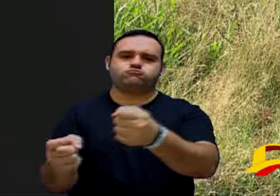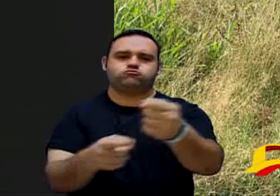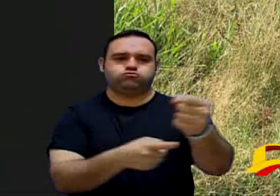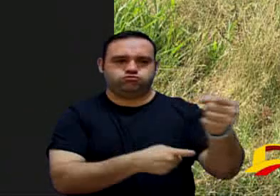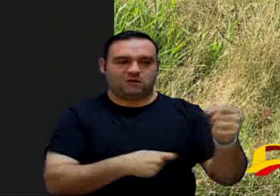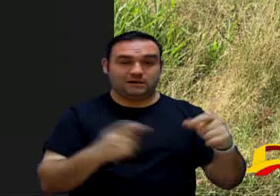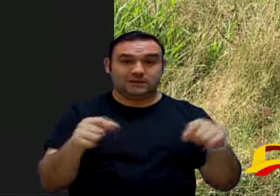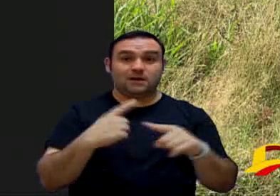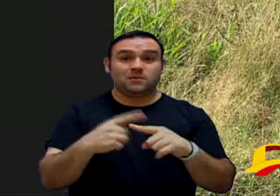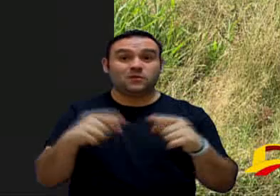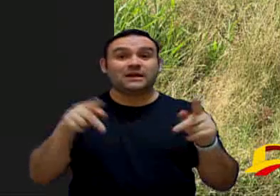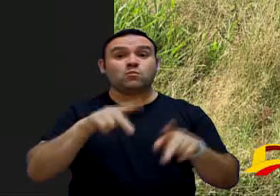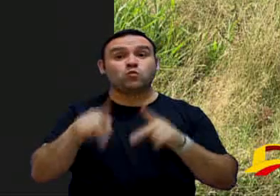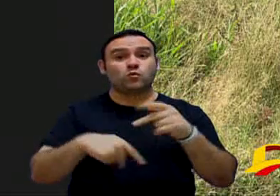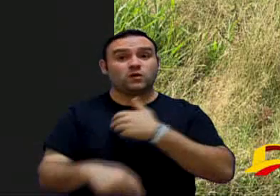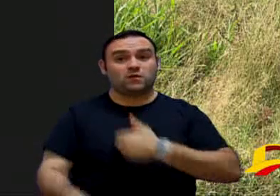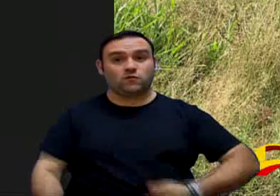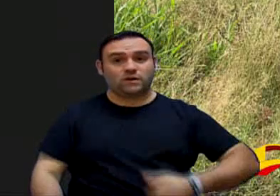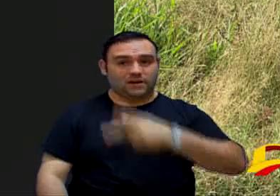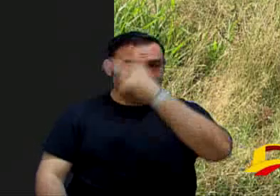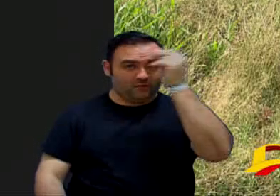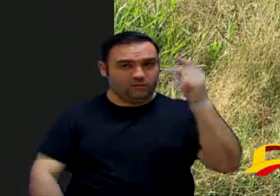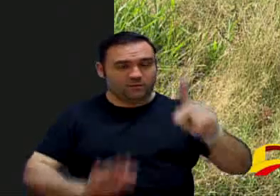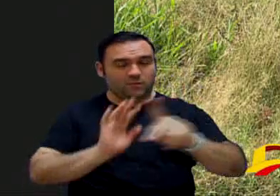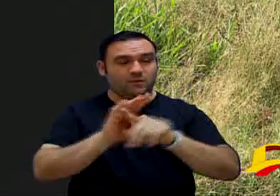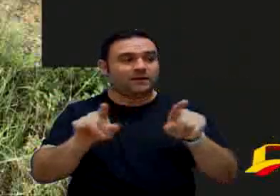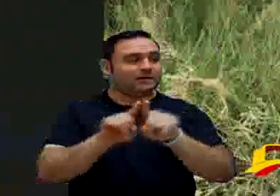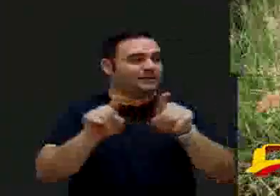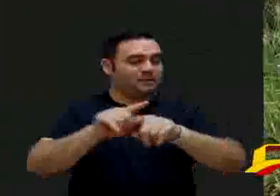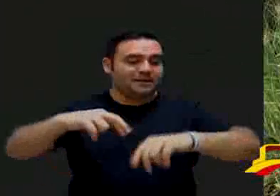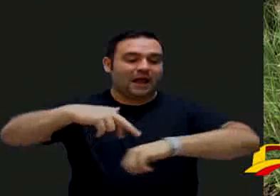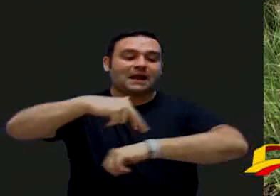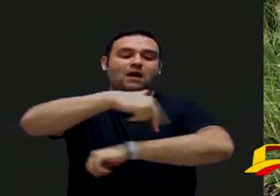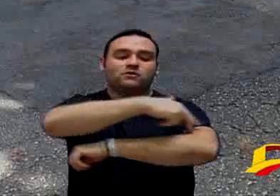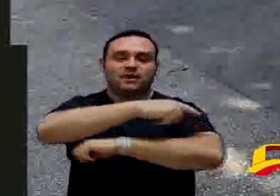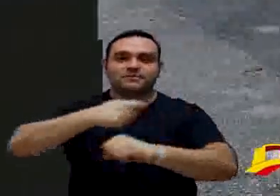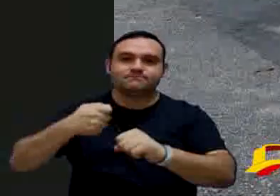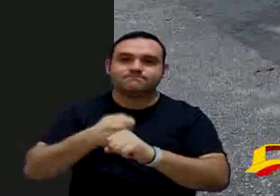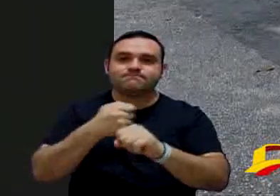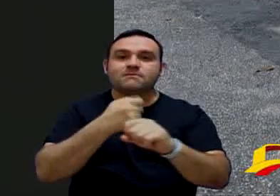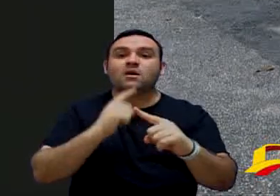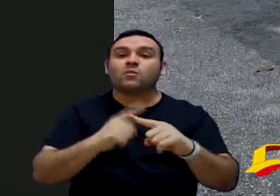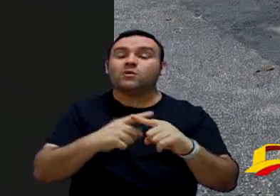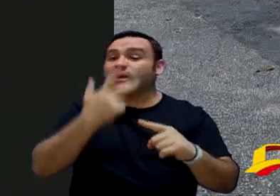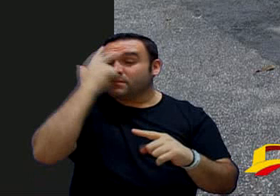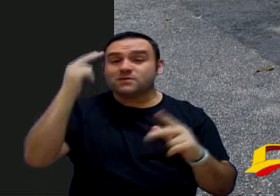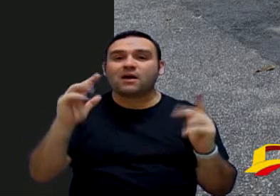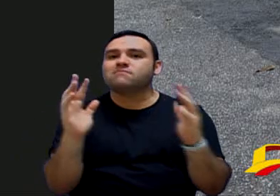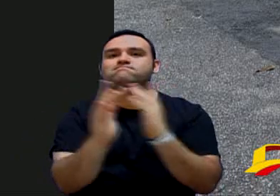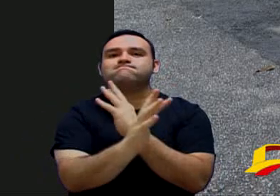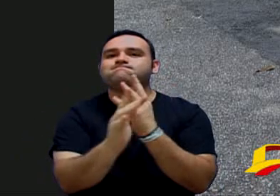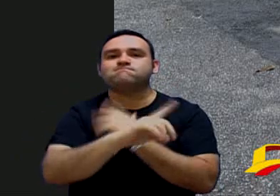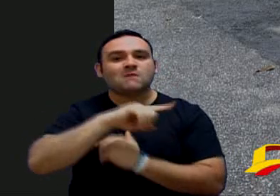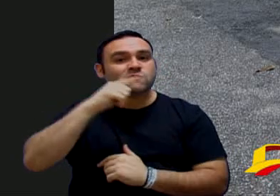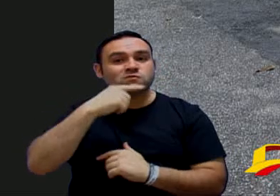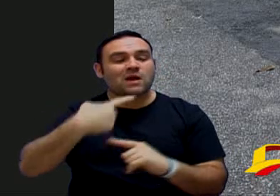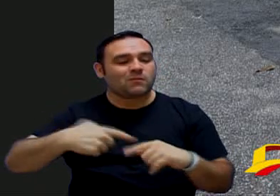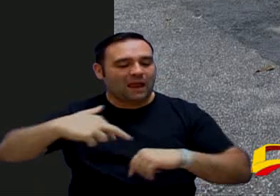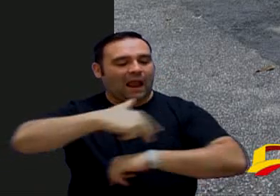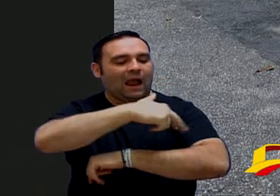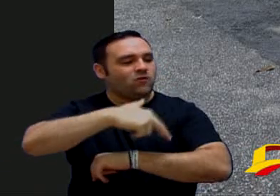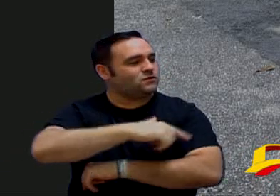do local que é uma área pública e assim também a calçada porque hoje os pedestres não conseguem nem transitar pela calçada